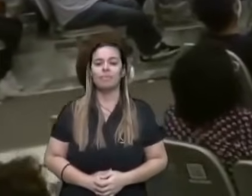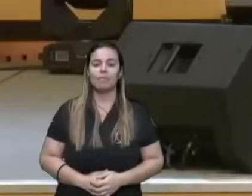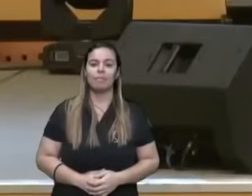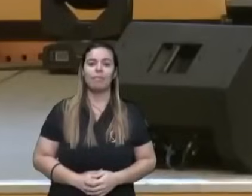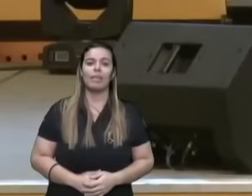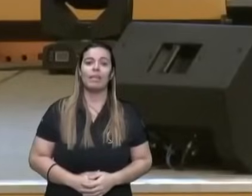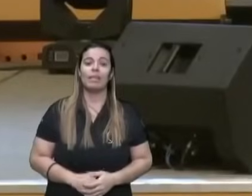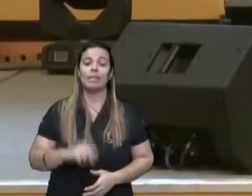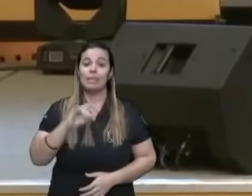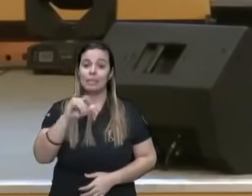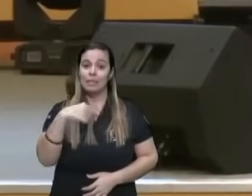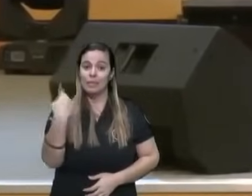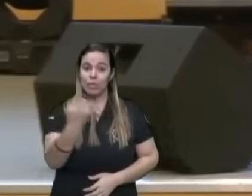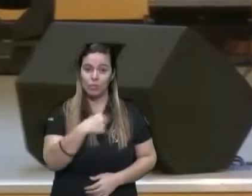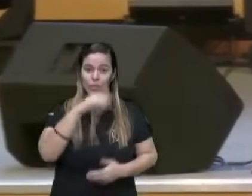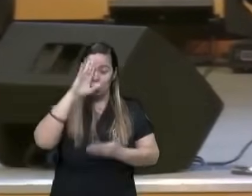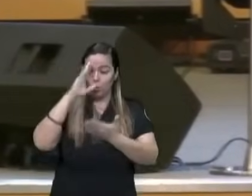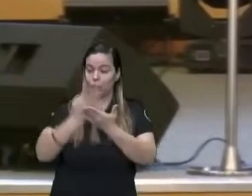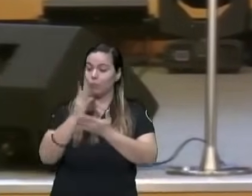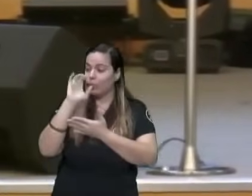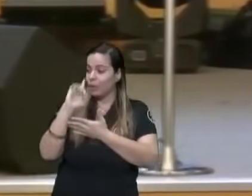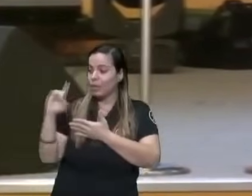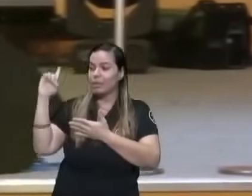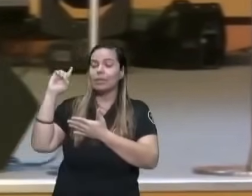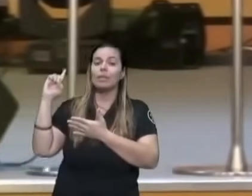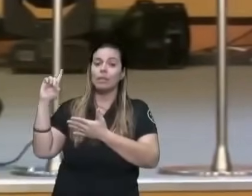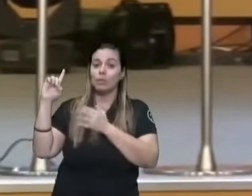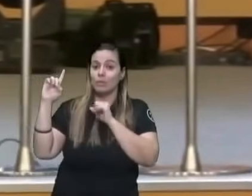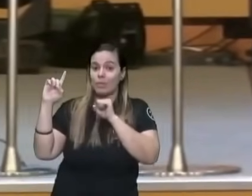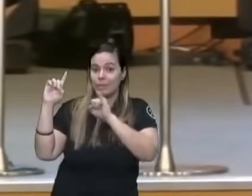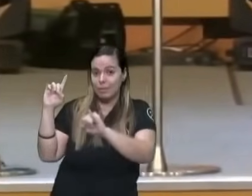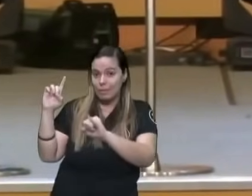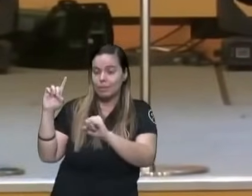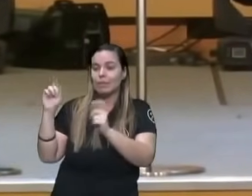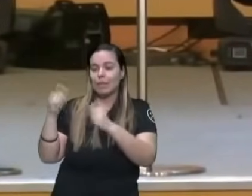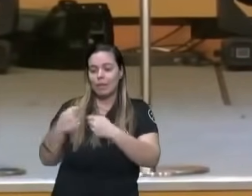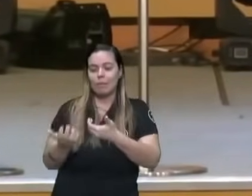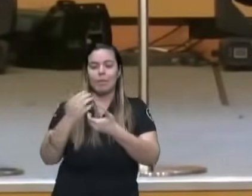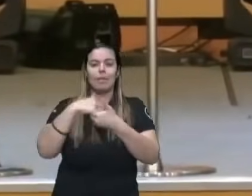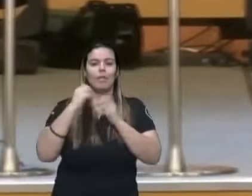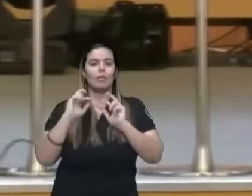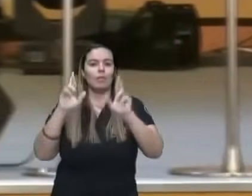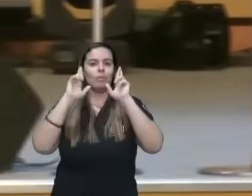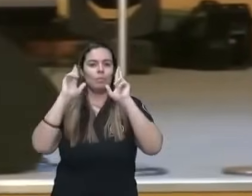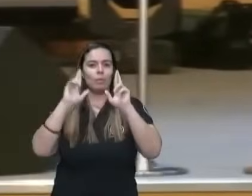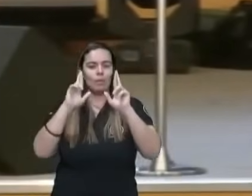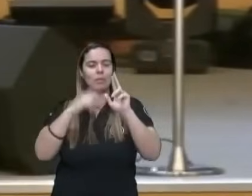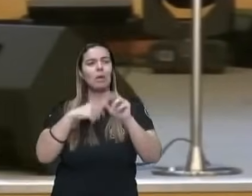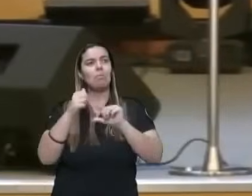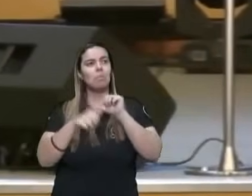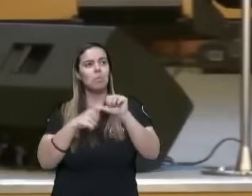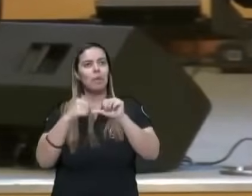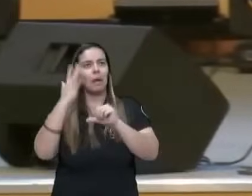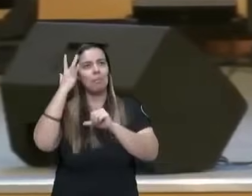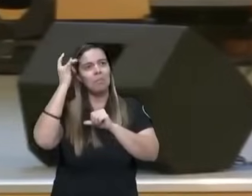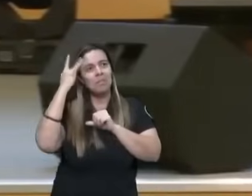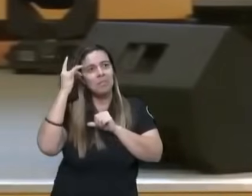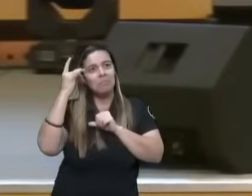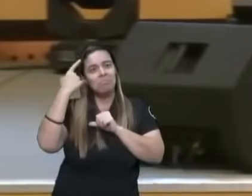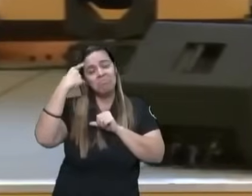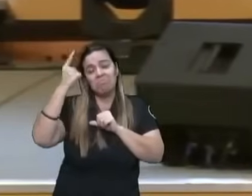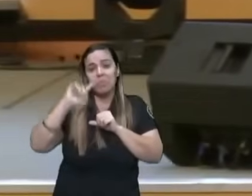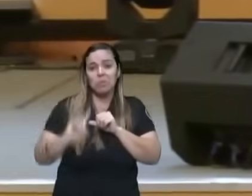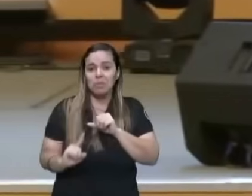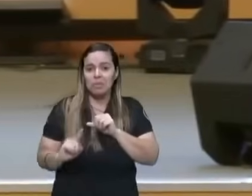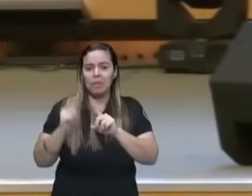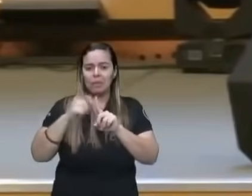Só quem confia no Senhor pode ter esperança. Vai mudar. Não sei se é amanhã, não sei